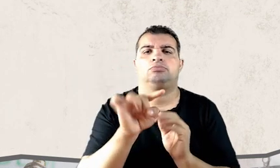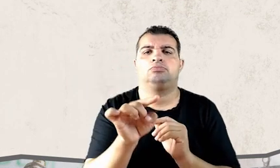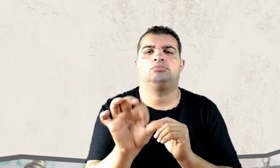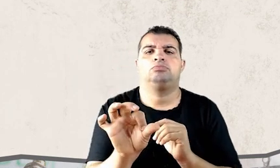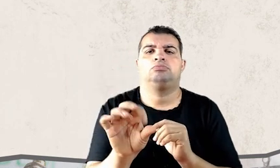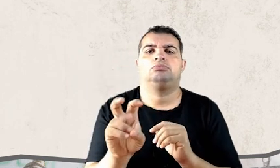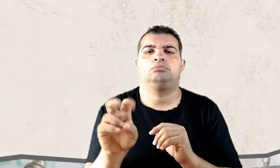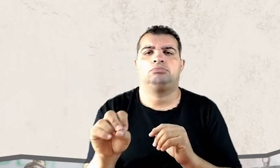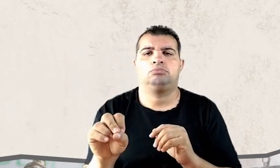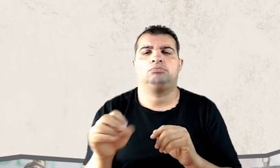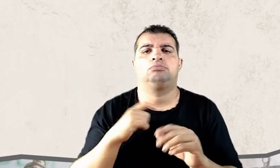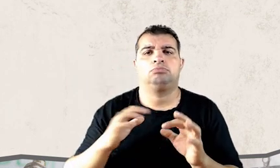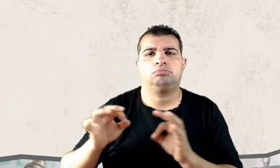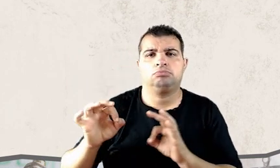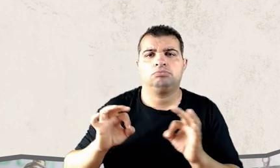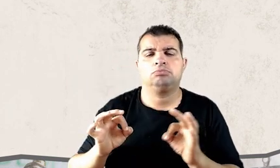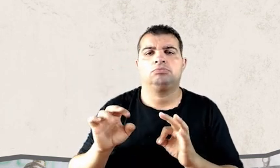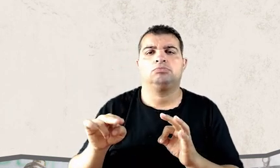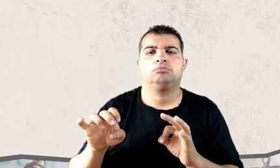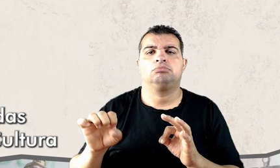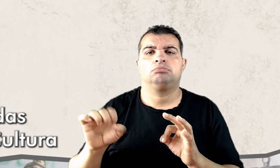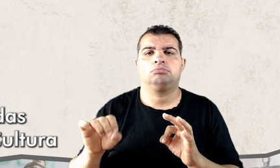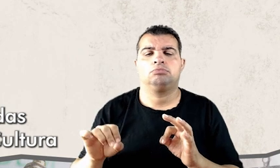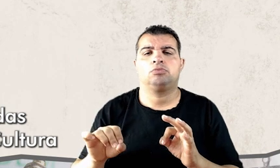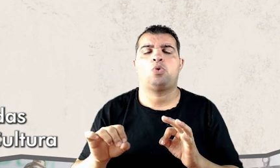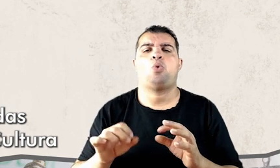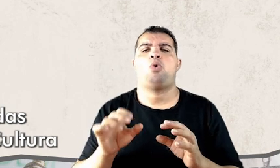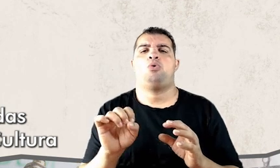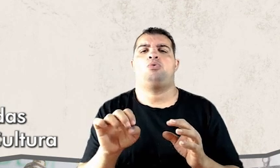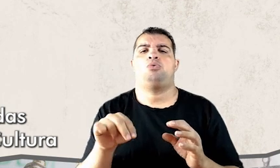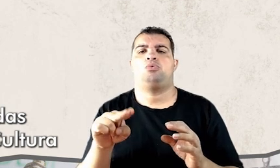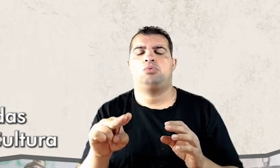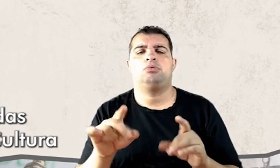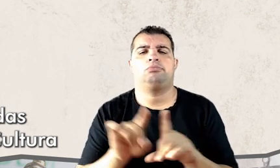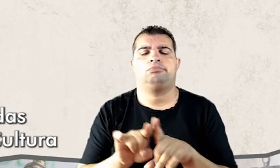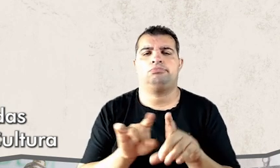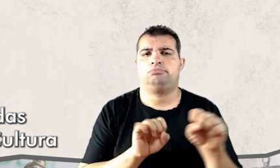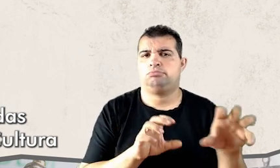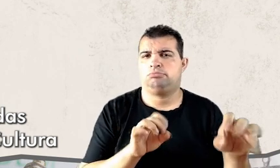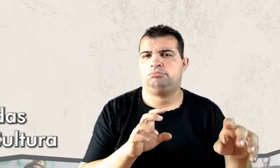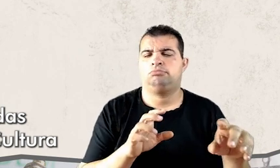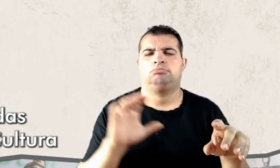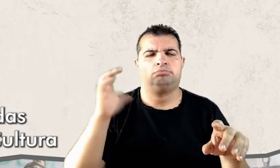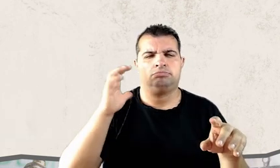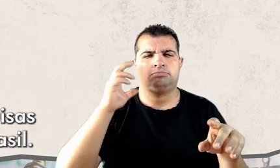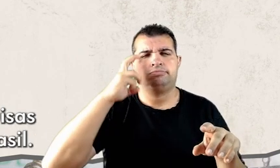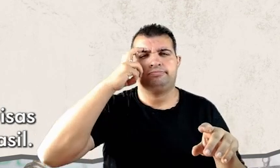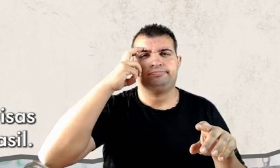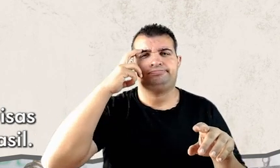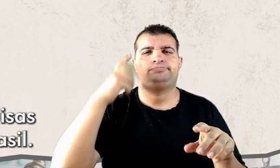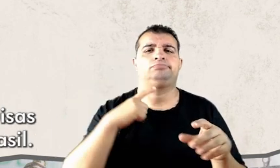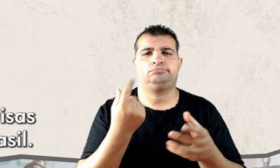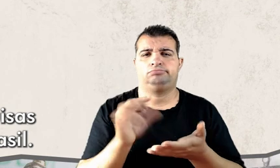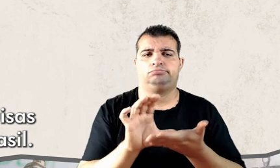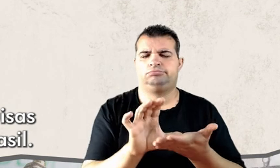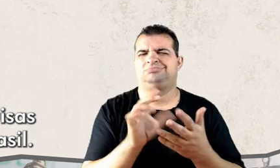de 50, com o projeto da Unesco. A Organização das Nações Unidas para a Educação, a Ciência e a Cultura patrocinou